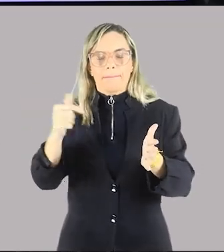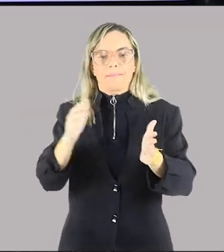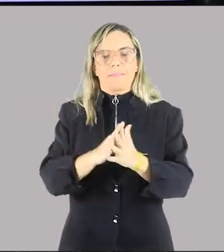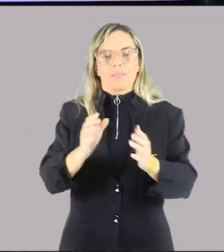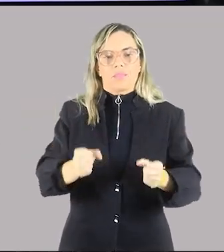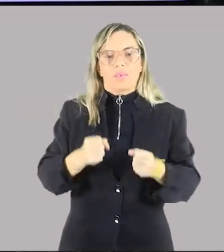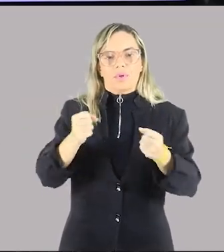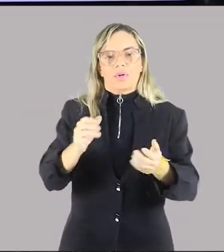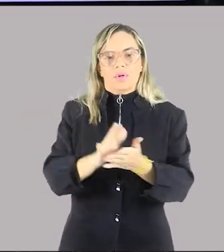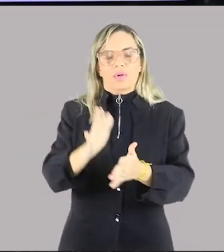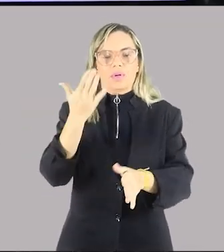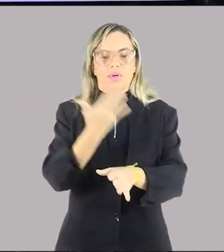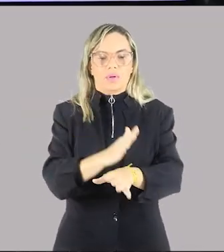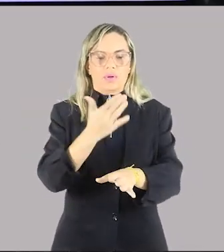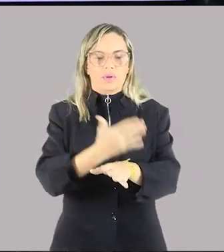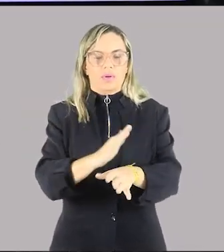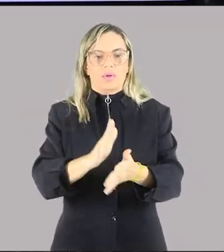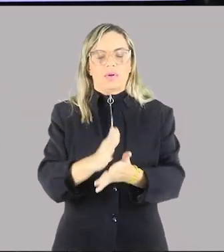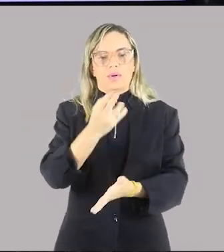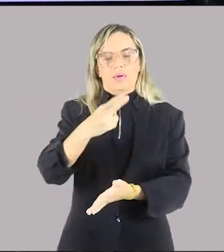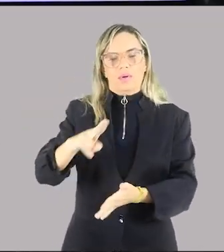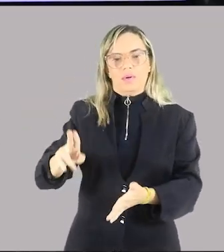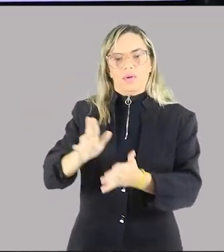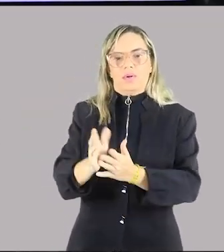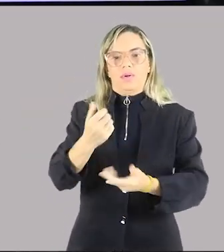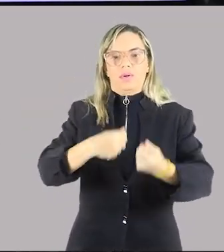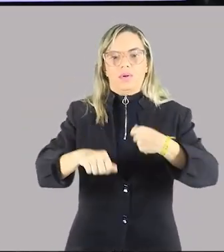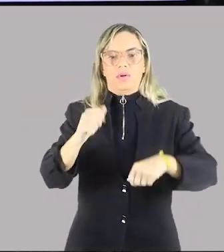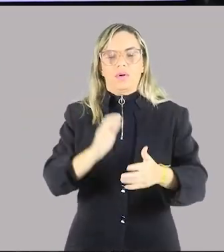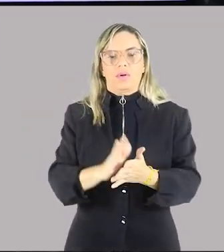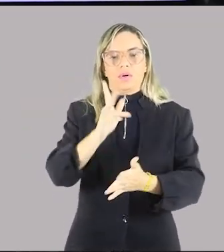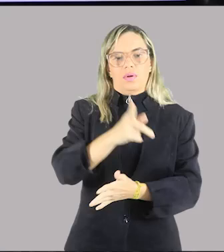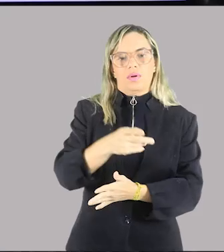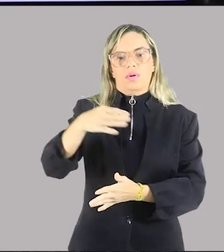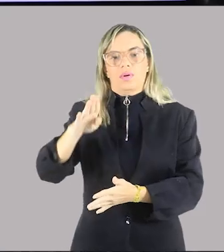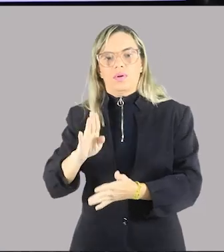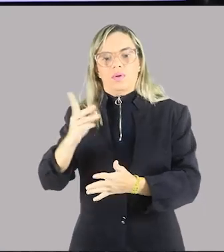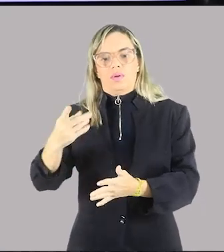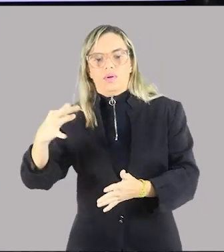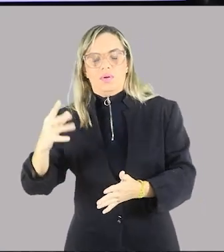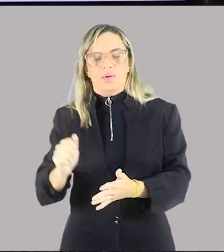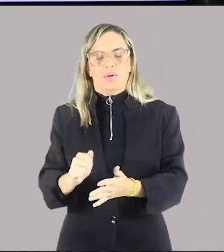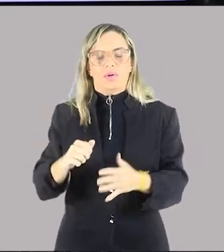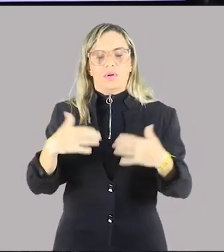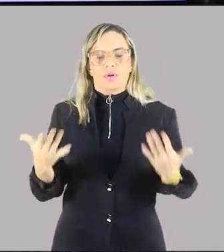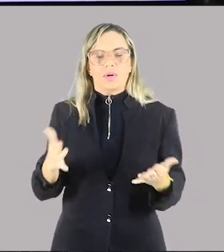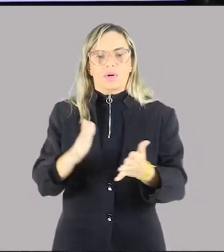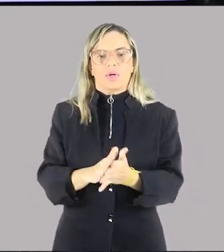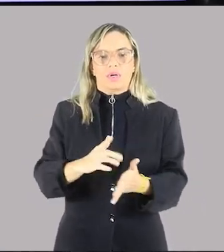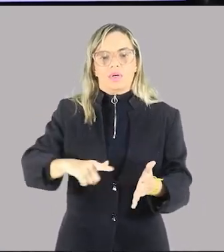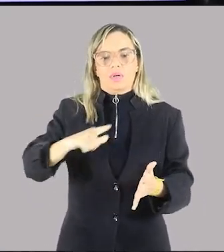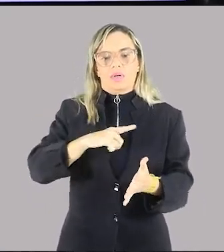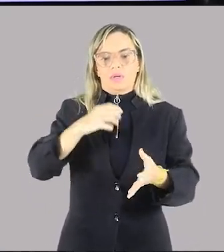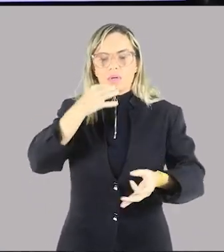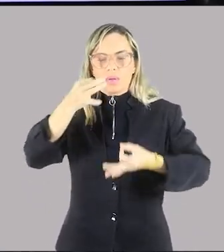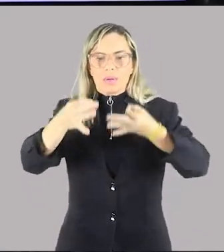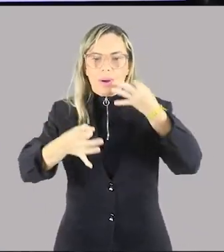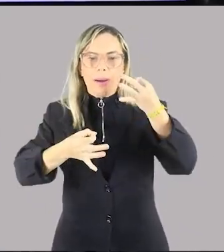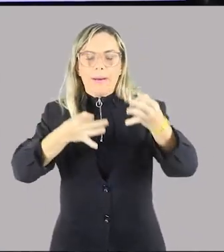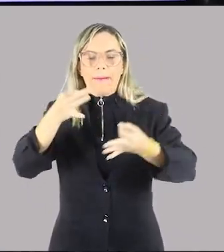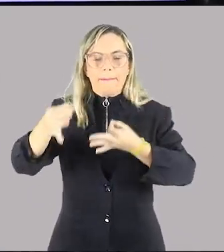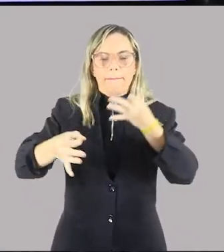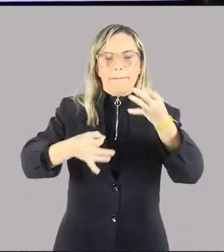em nome da administração pública direta. Mas existe uma crítica a esse tipo